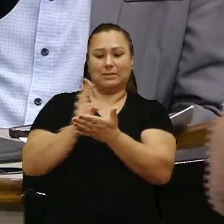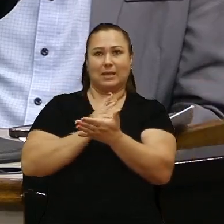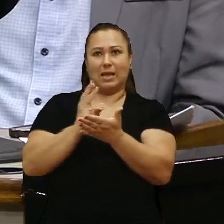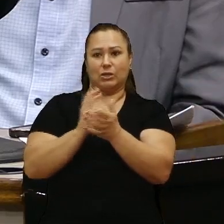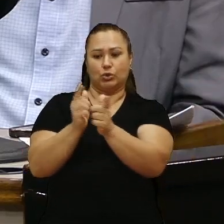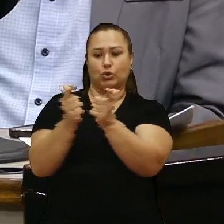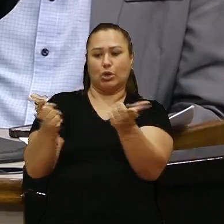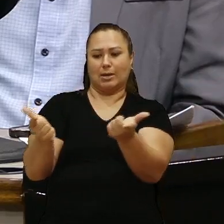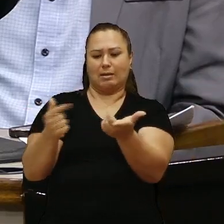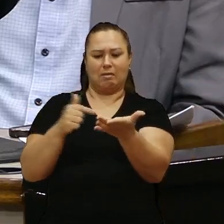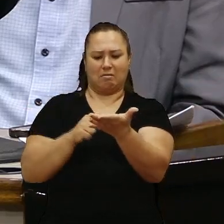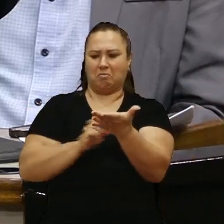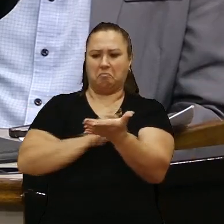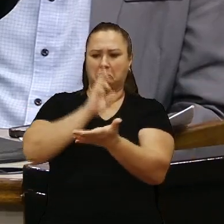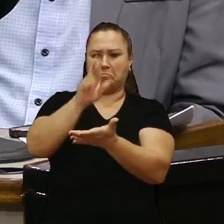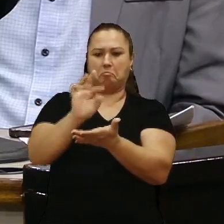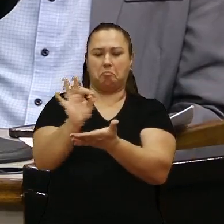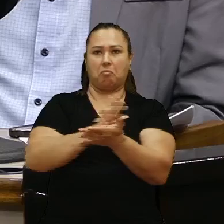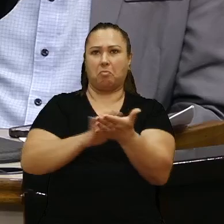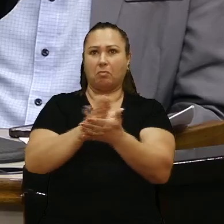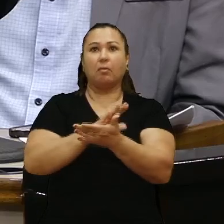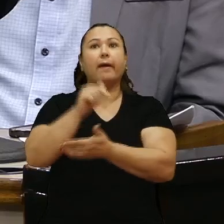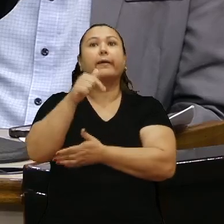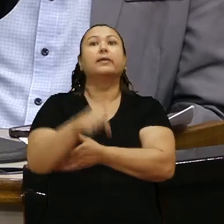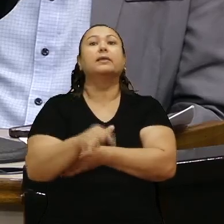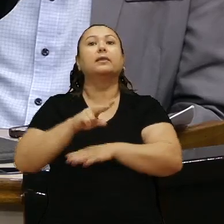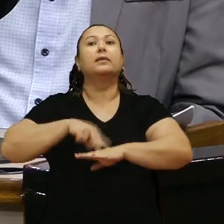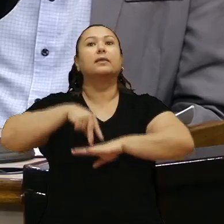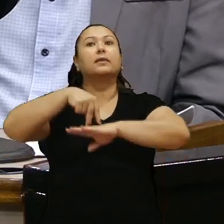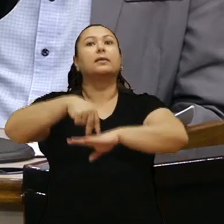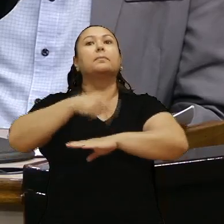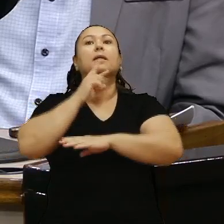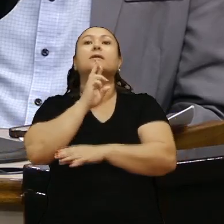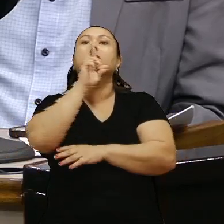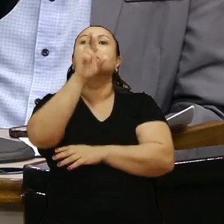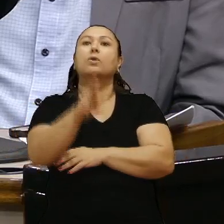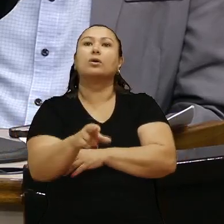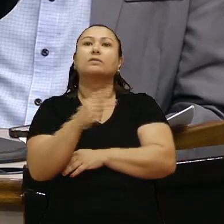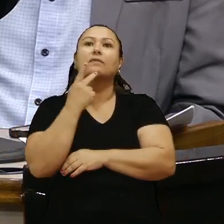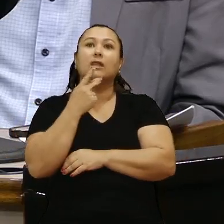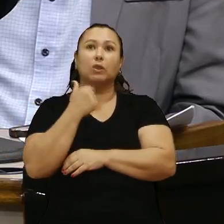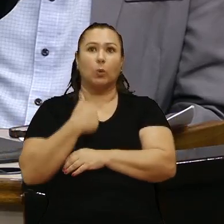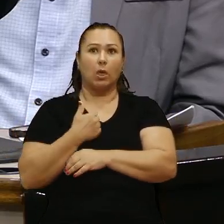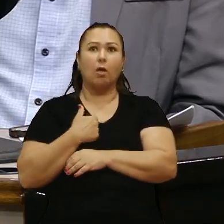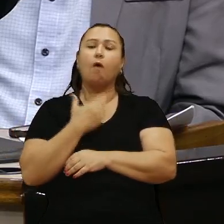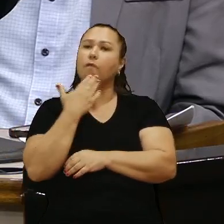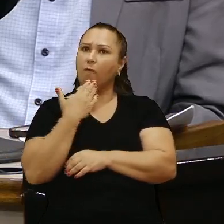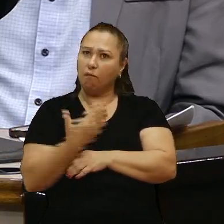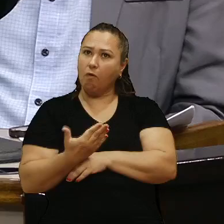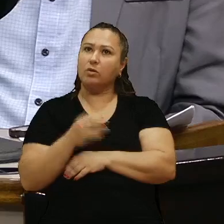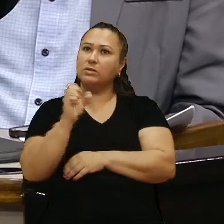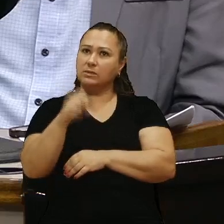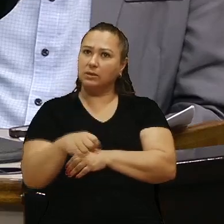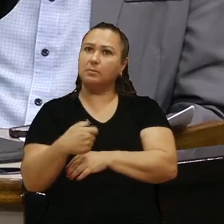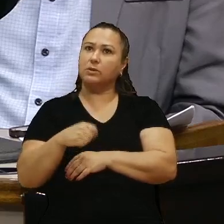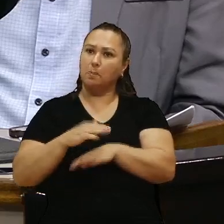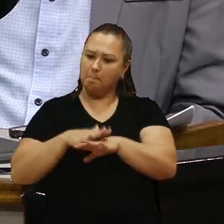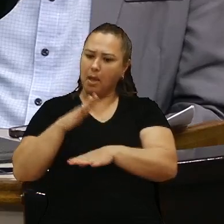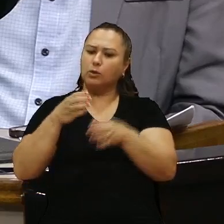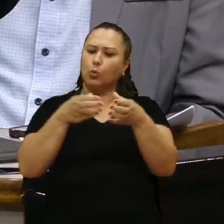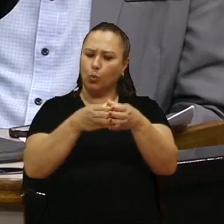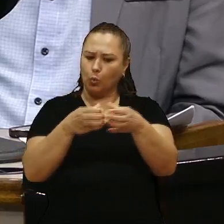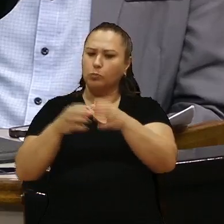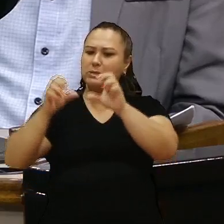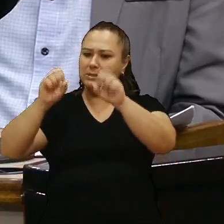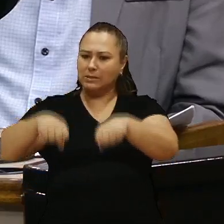e saiu lá que eu não retornei e tudo mais, então estou deixando aqui a minha resposta, dizendo assim que eu sou a favor, eu preciso de mais equipe, se tivesse mais